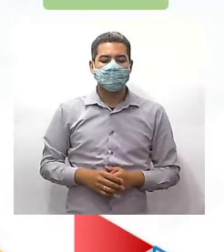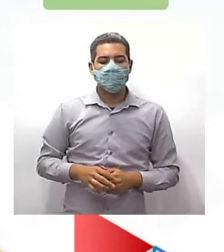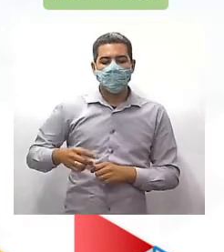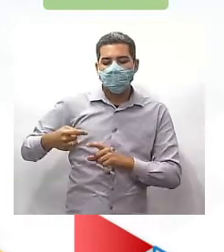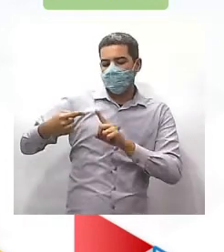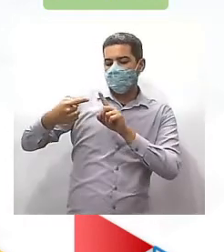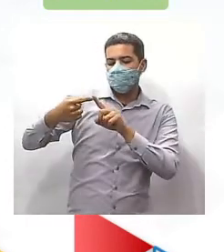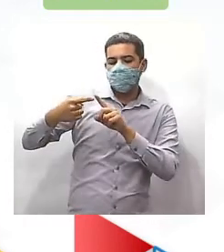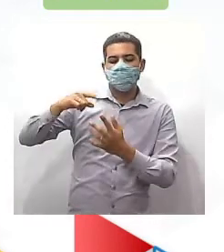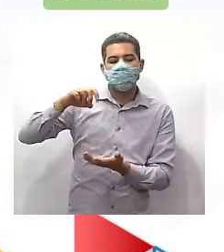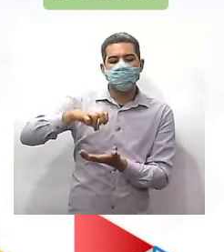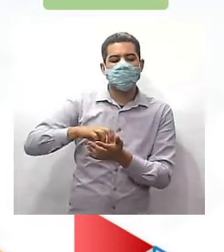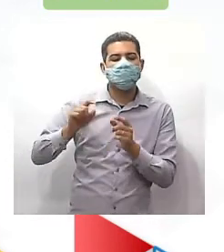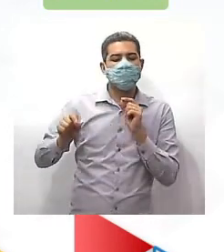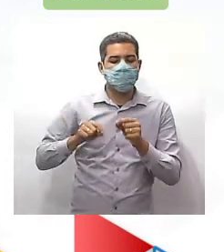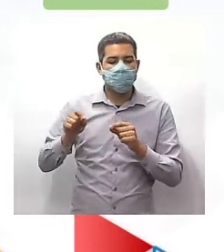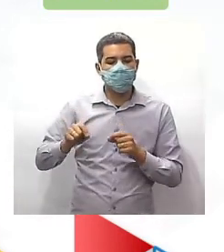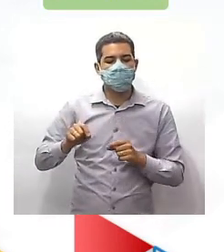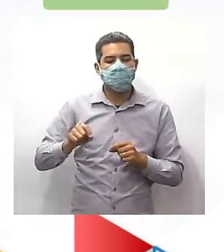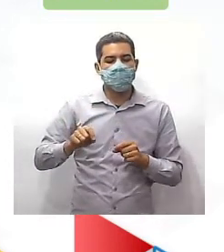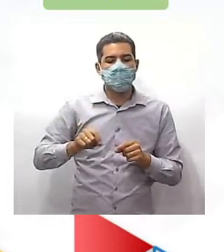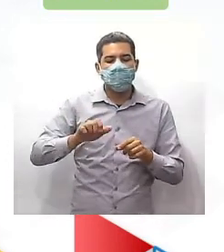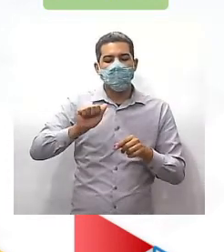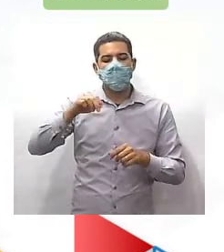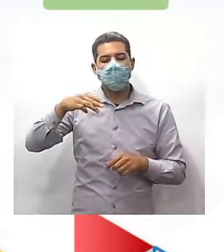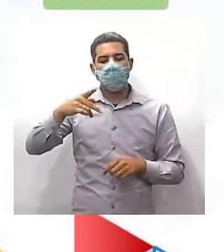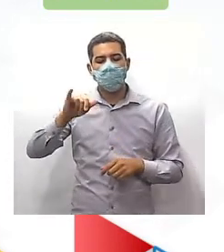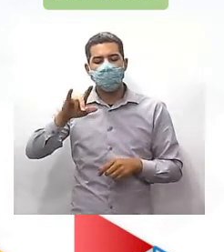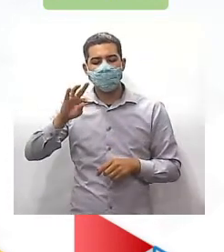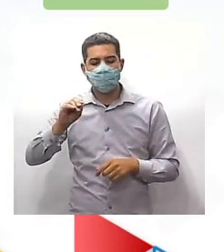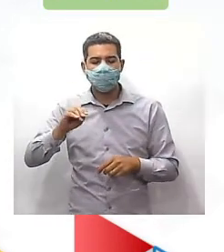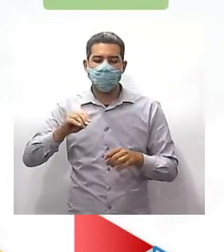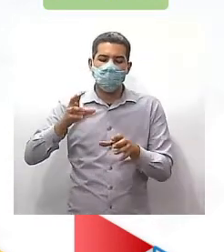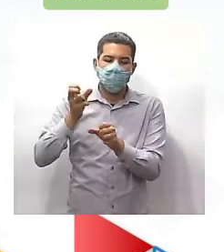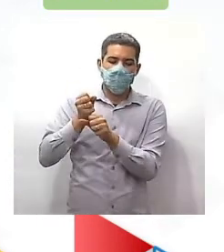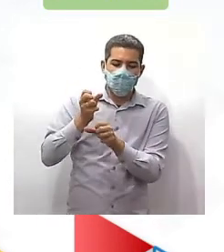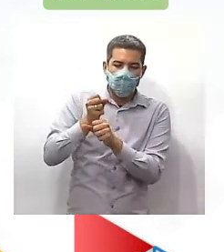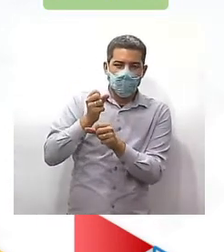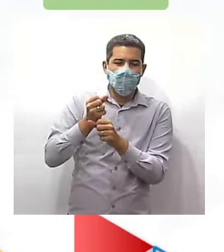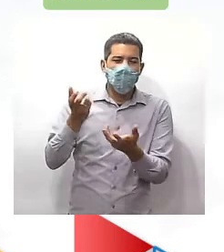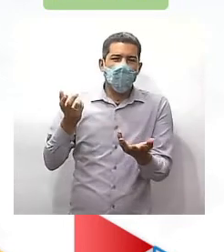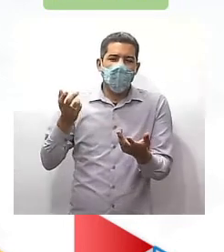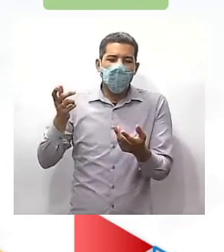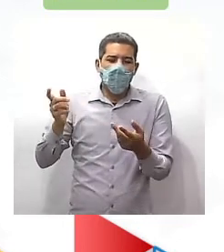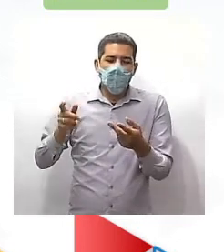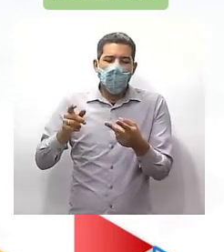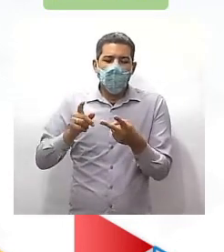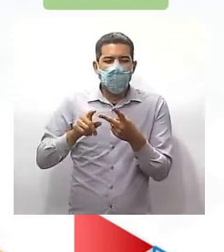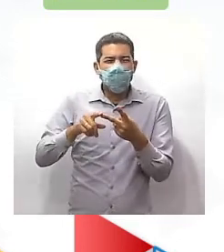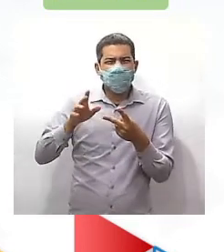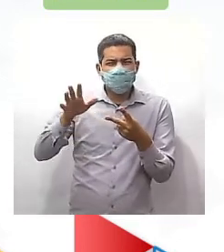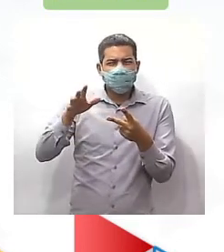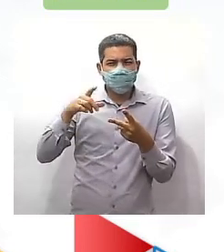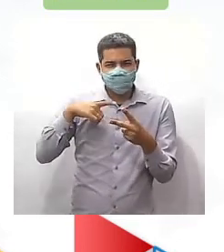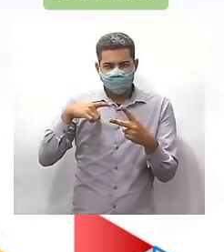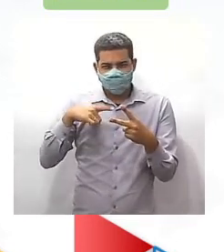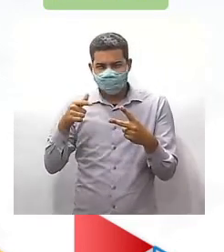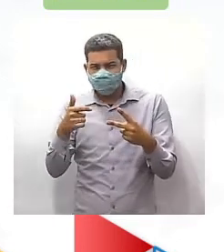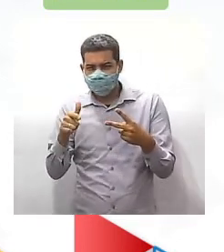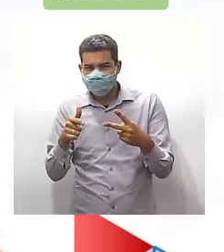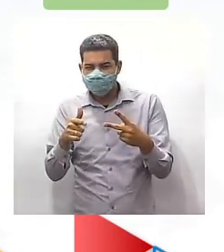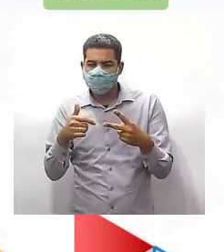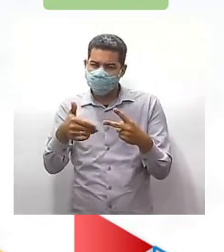de centralidade você vai ter amplitude, somatório. Se seu livro didático não tiver somatório, não se preocupa, tá bom? Você vai